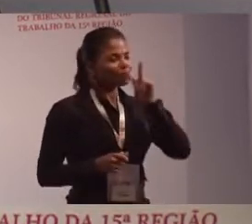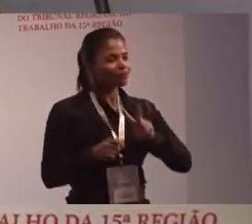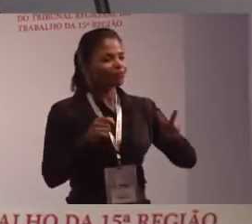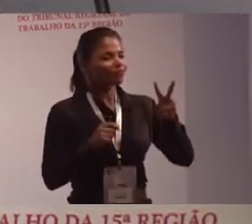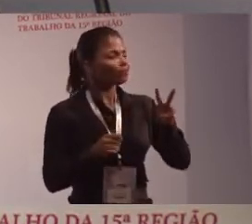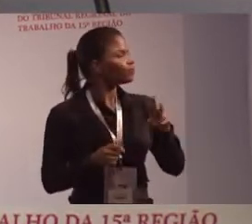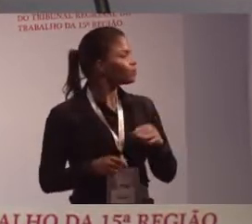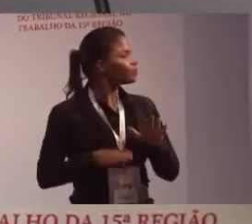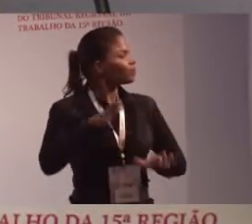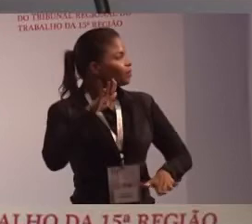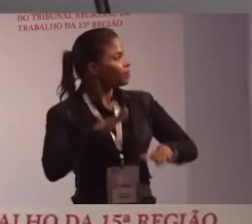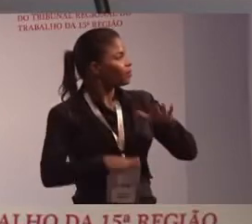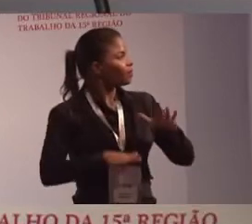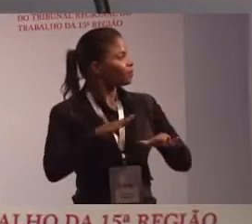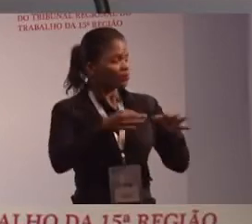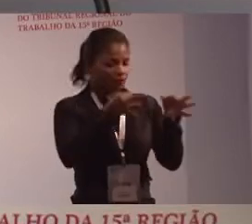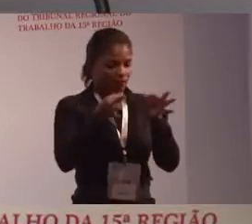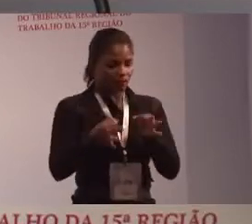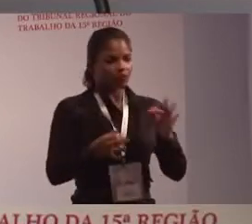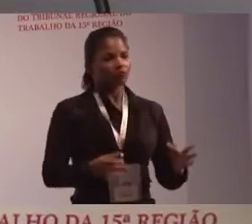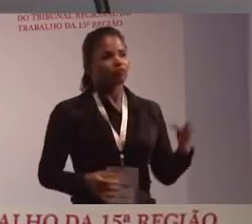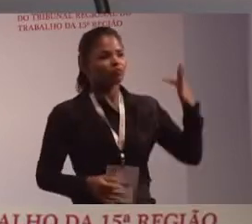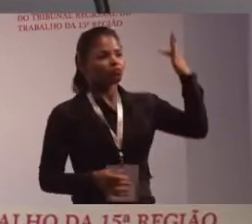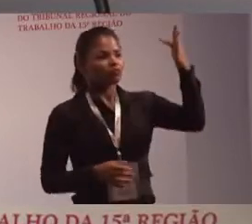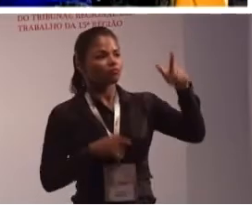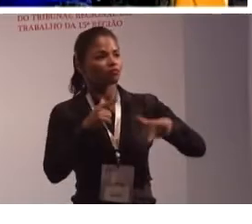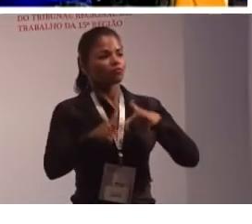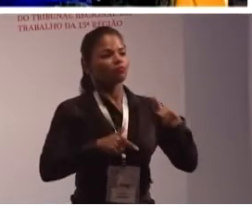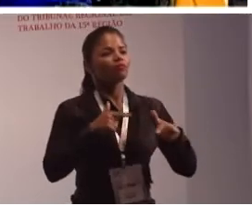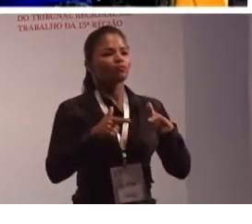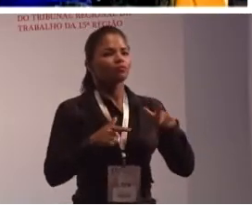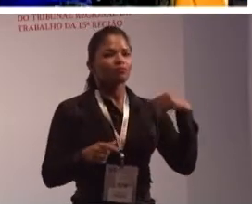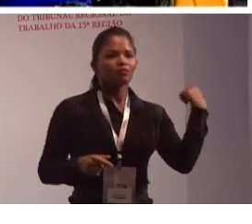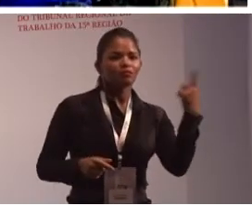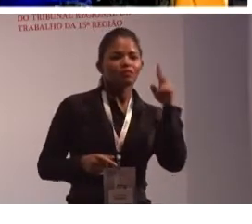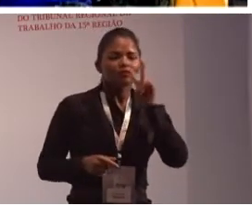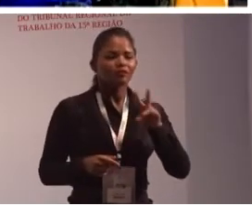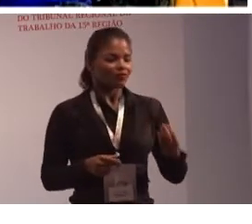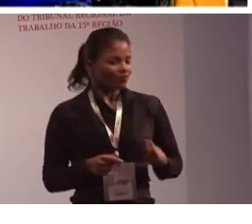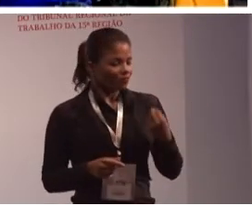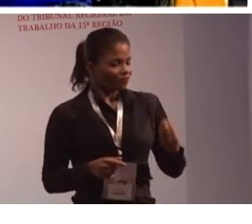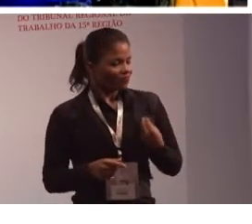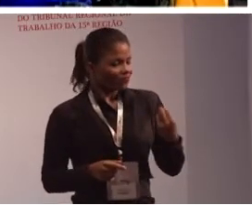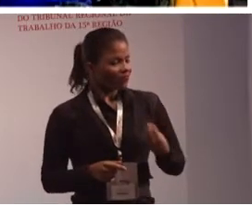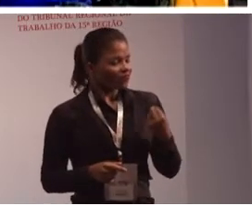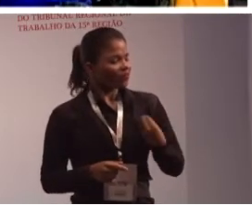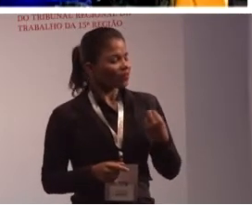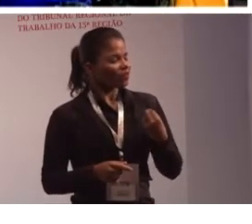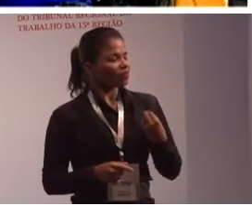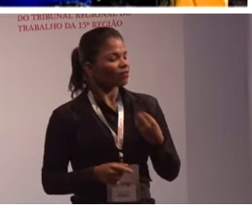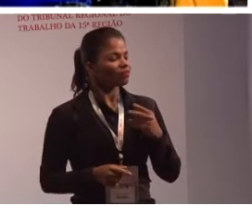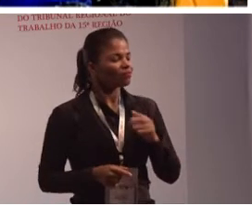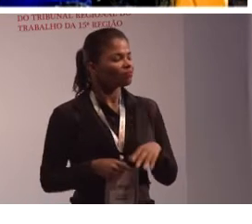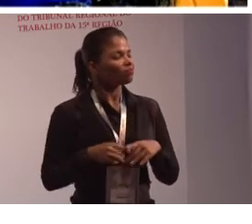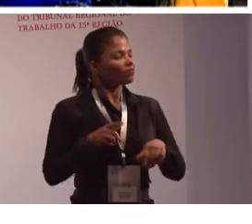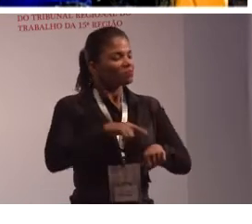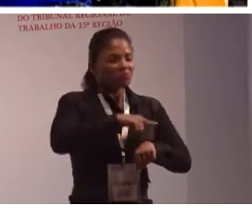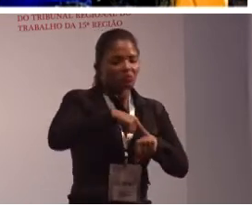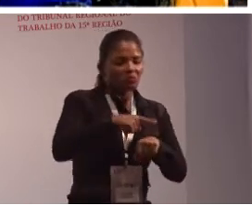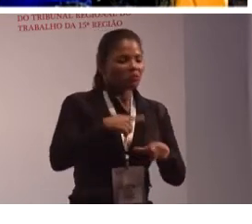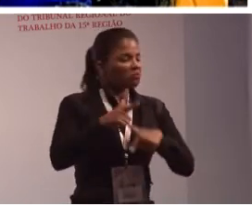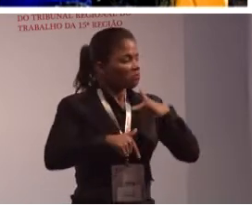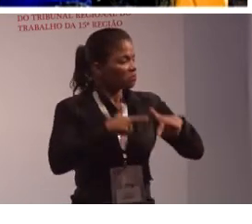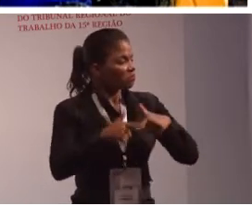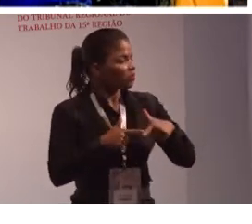né? Talvez seja até incorreto falar do futuro do trabalho, porque a gente já vive a situação de jornadas excessivas, as formas